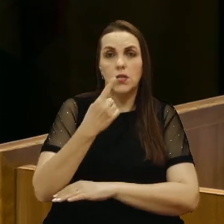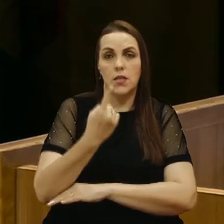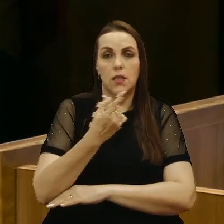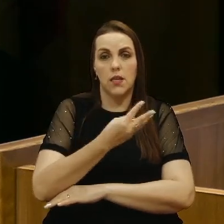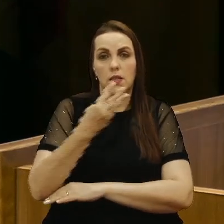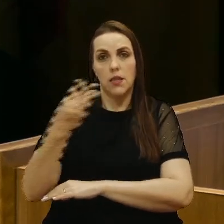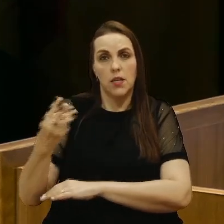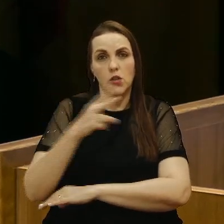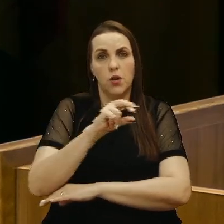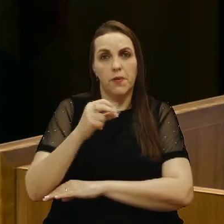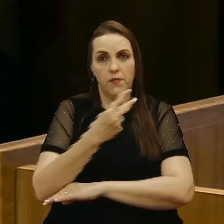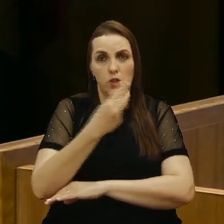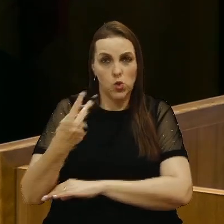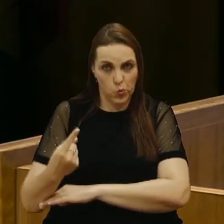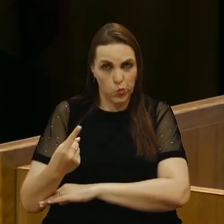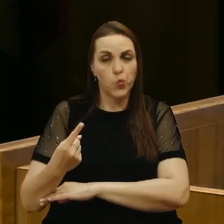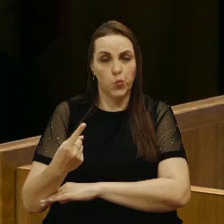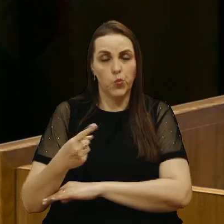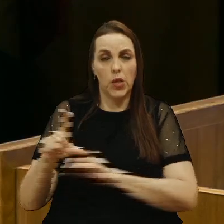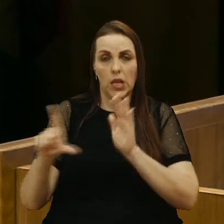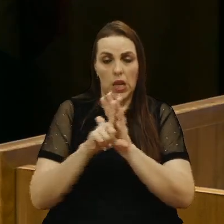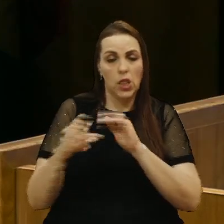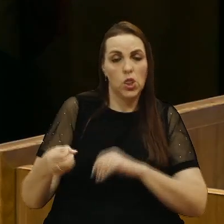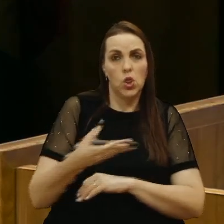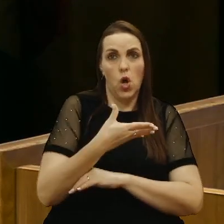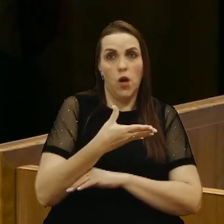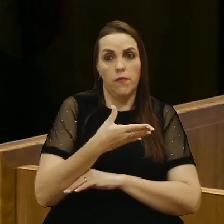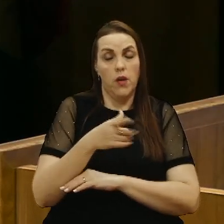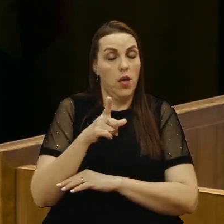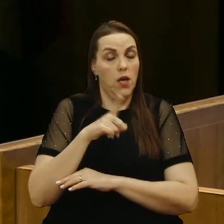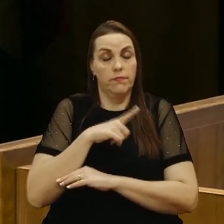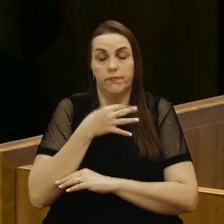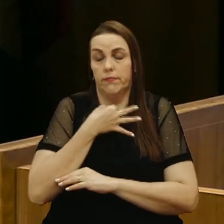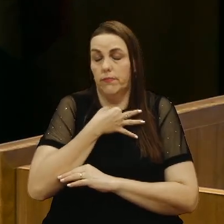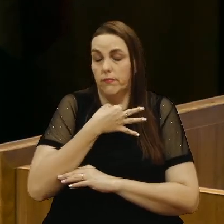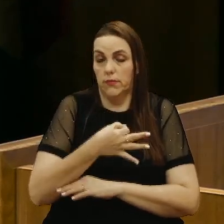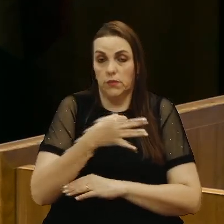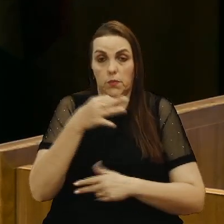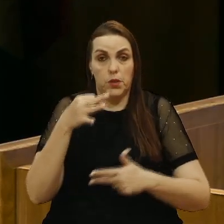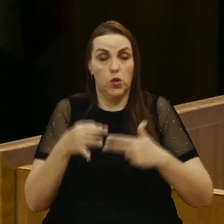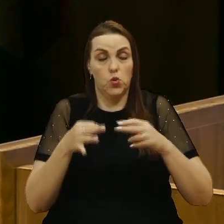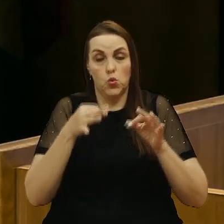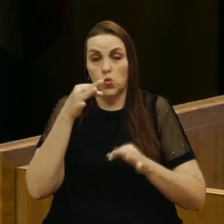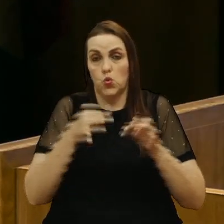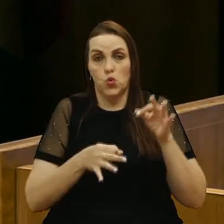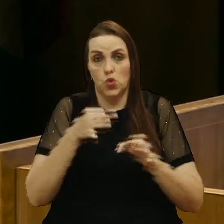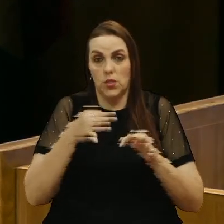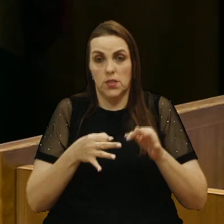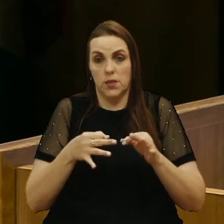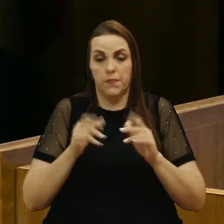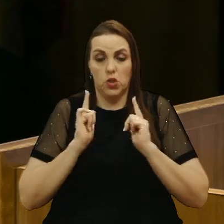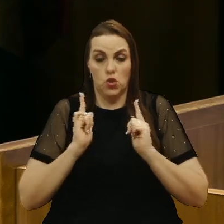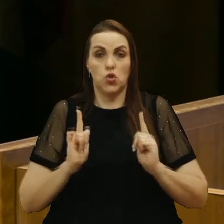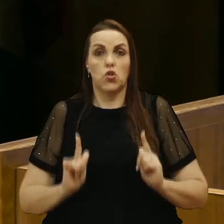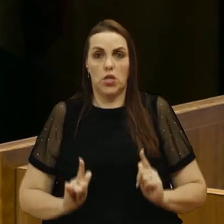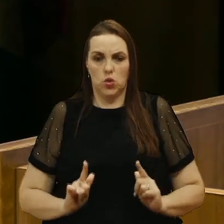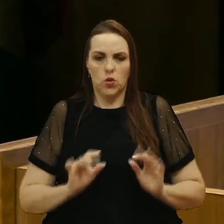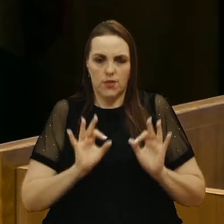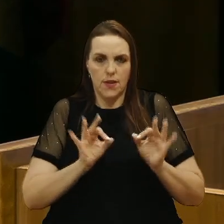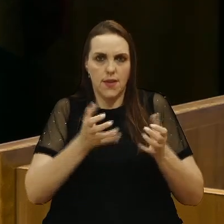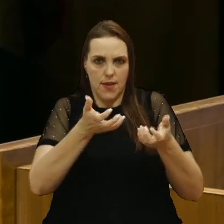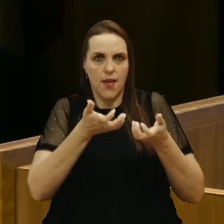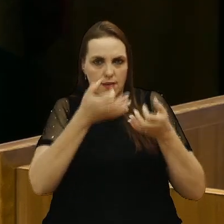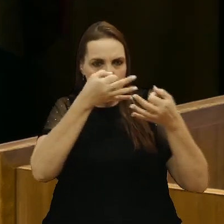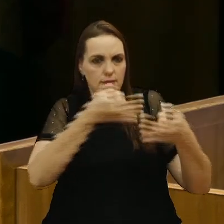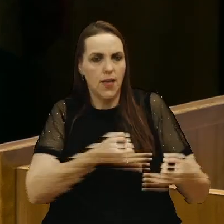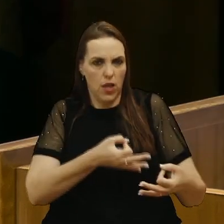2021. Gera um terror jurídico, fazendo com que gestores honestos